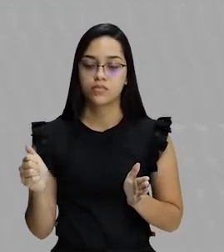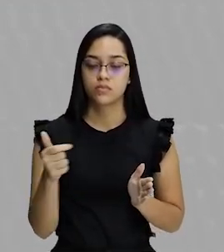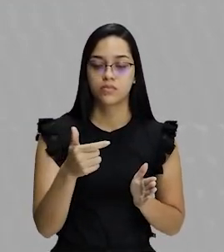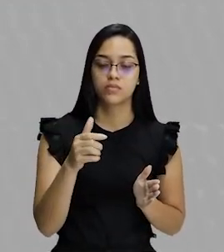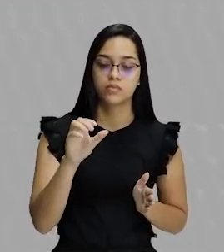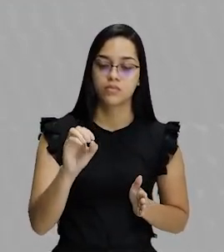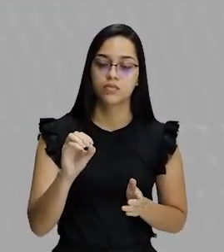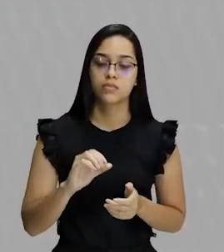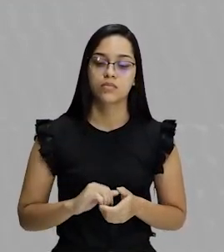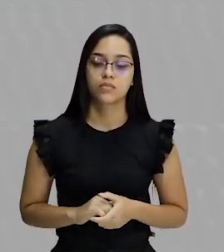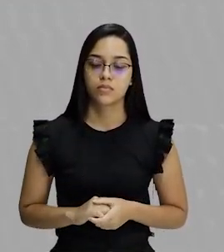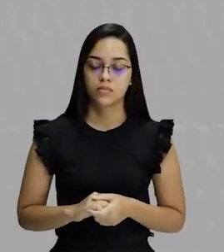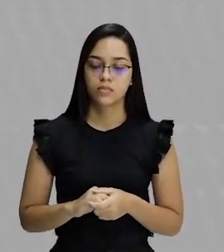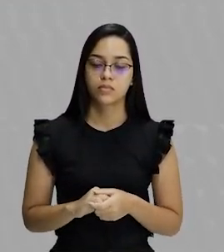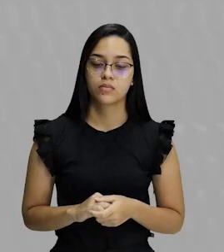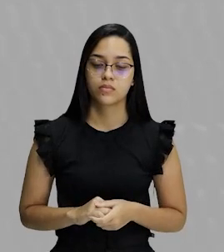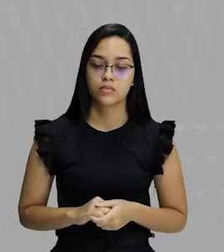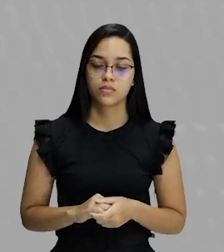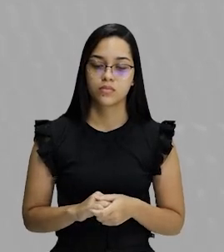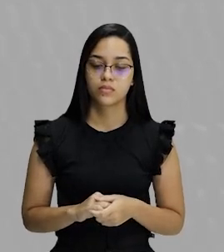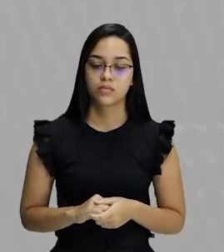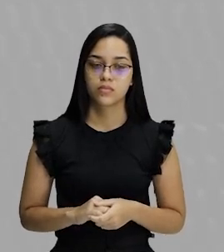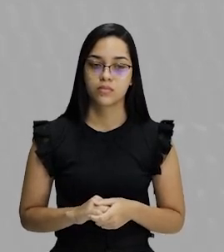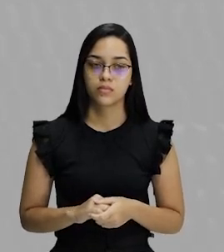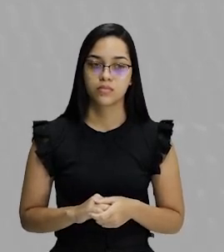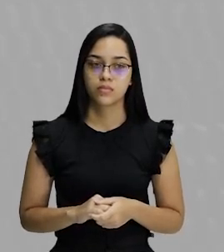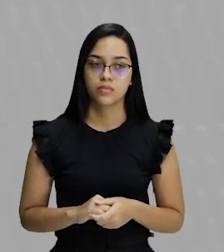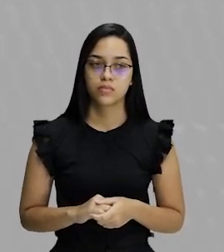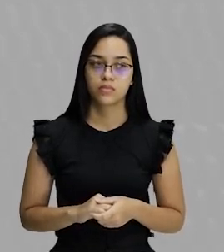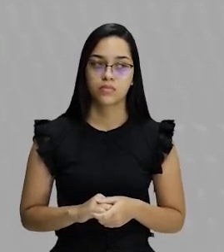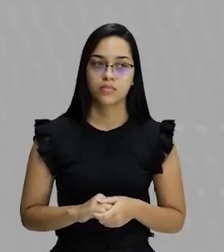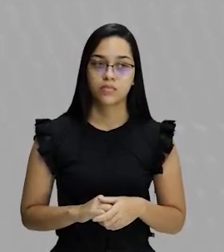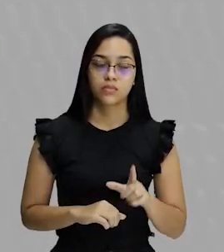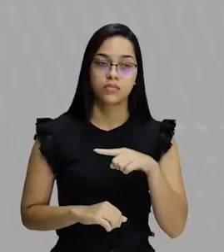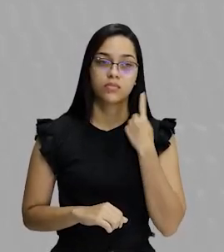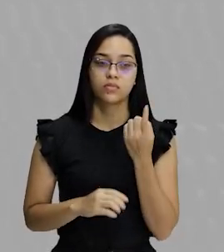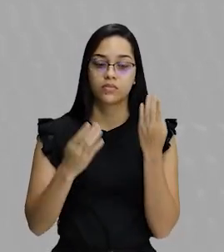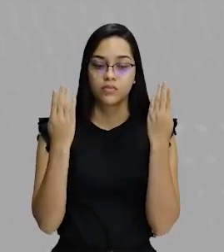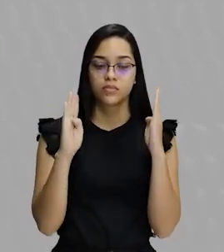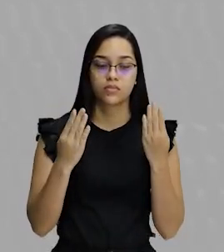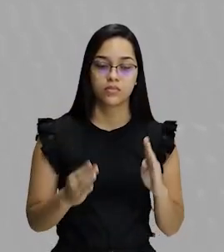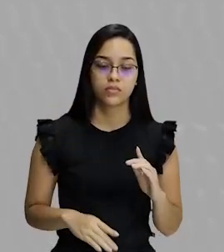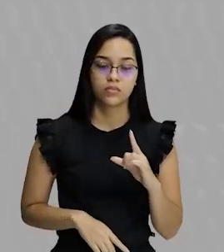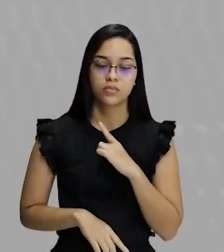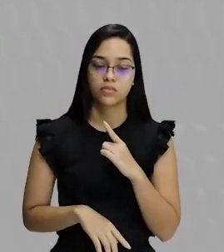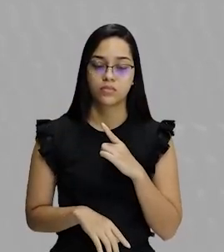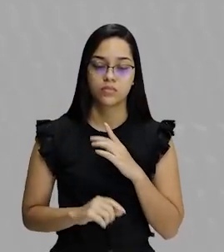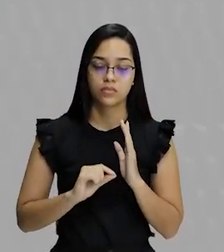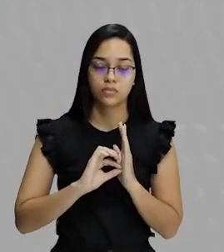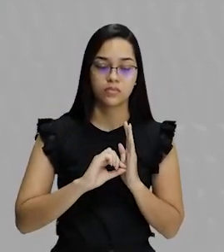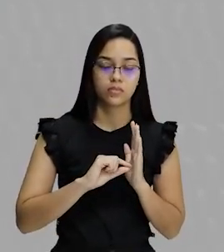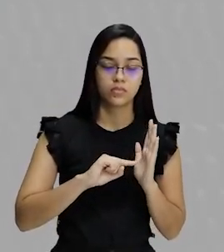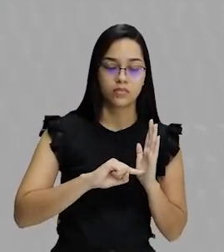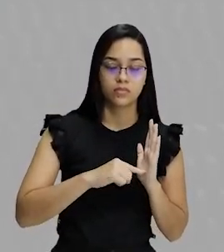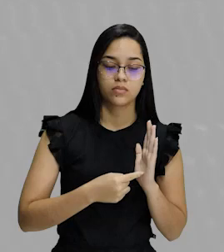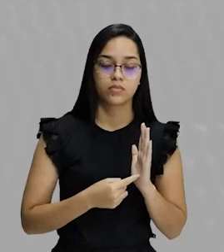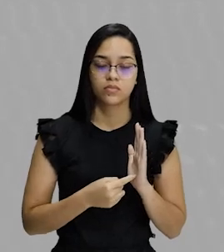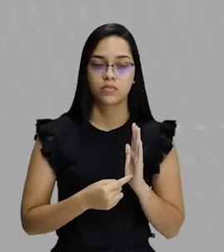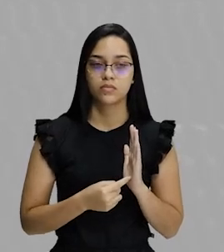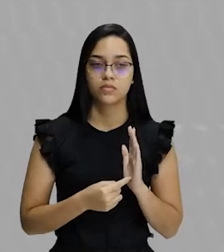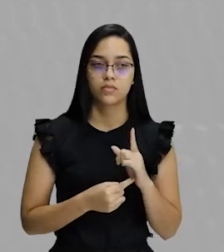zero. Certo? Ok, pessoal. Então, a gente analisou aí o ponto no plano cartesiano, ele